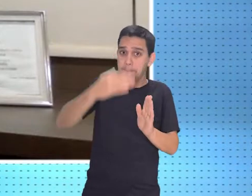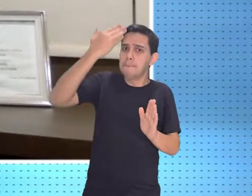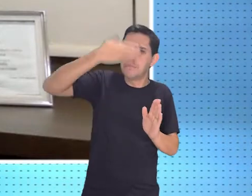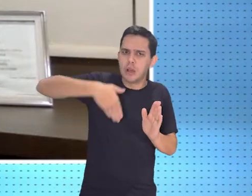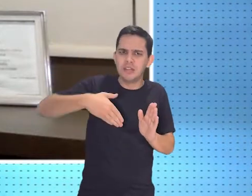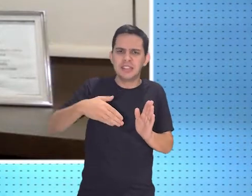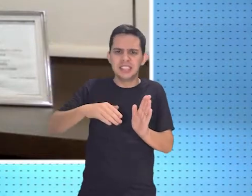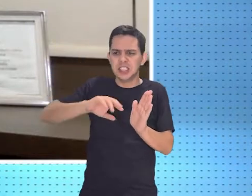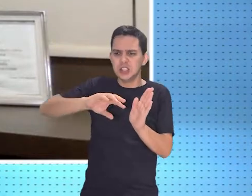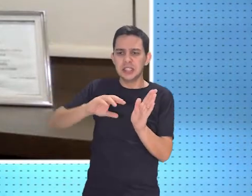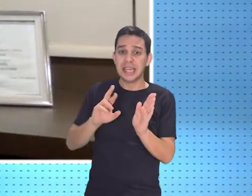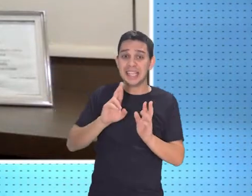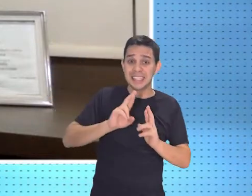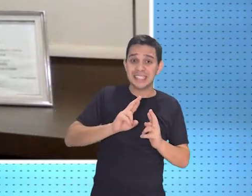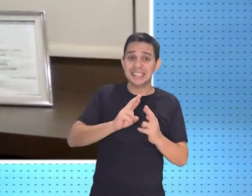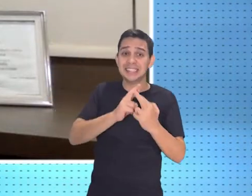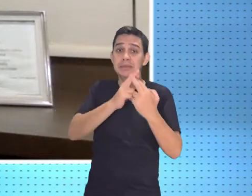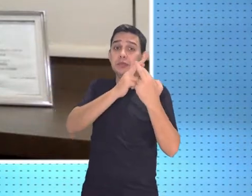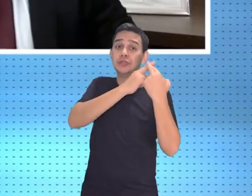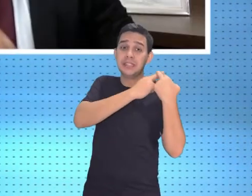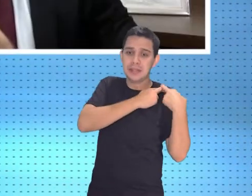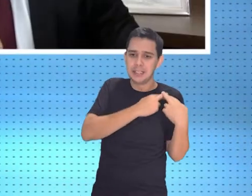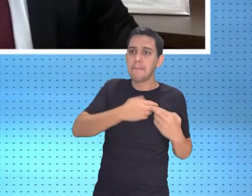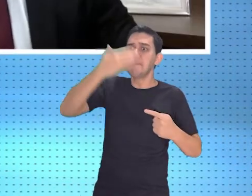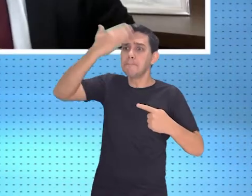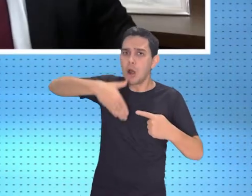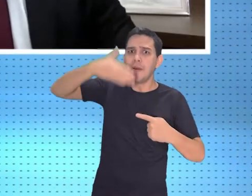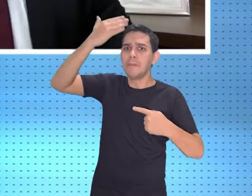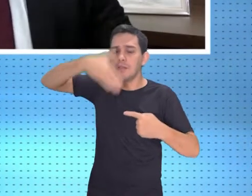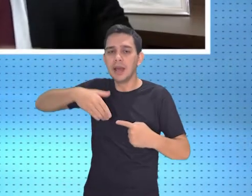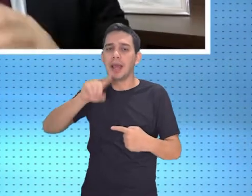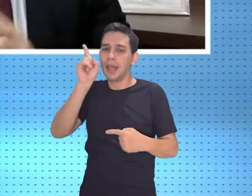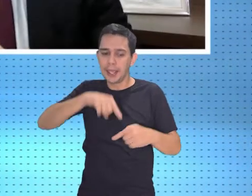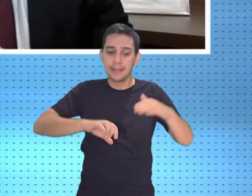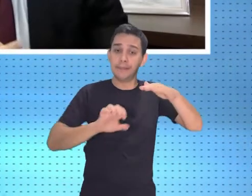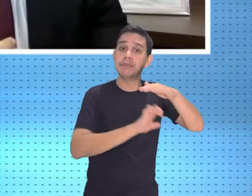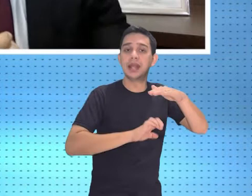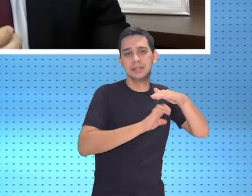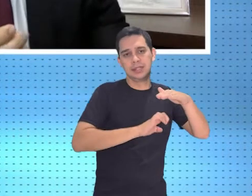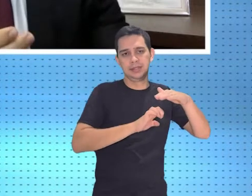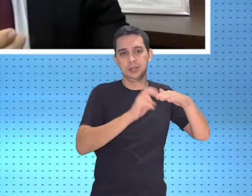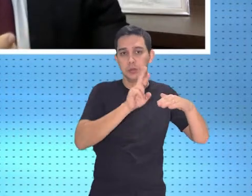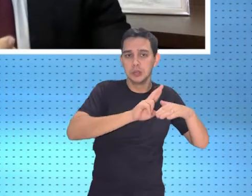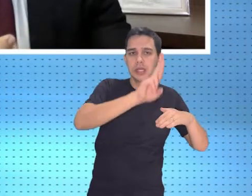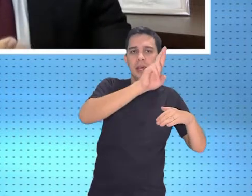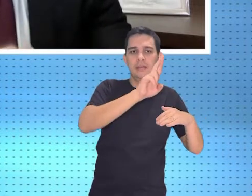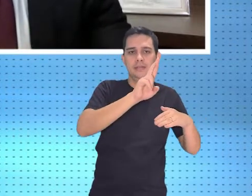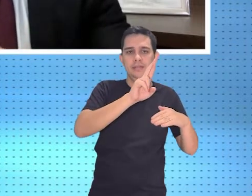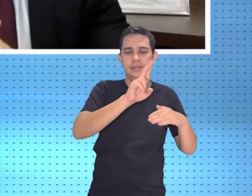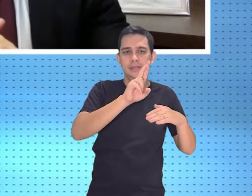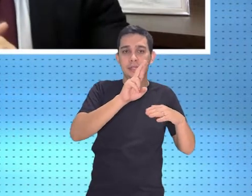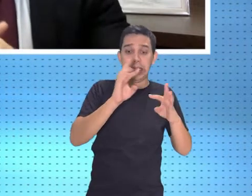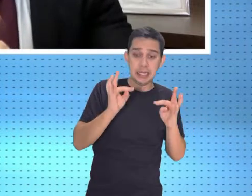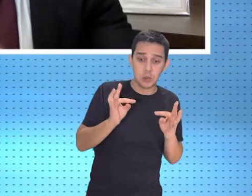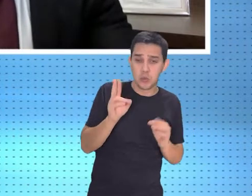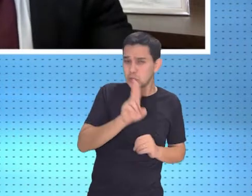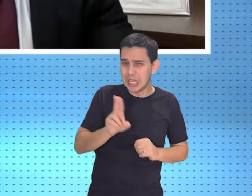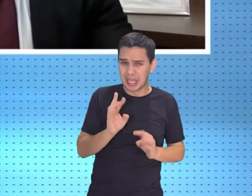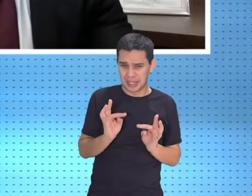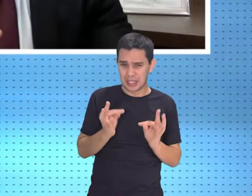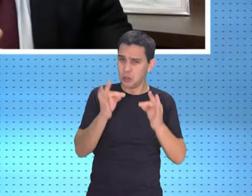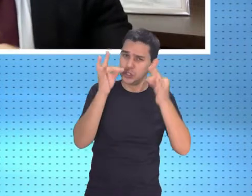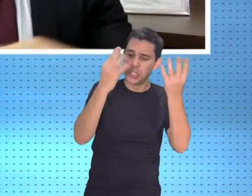casos é todo do empregador. E quanto ao uso da tecnologia, né, da prova através